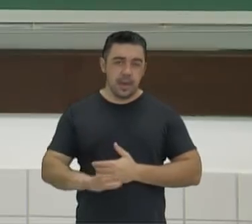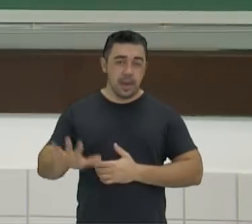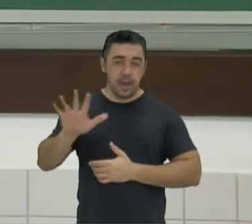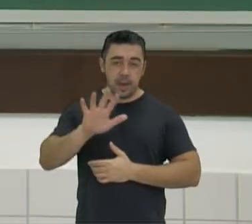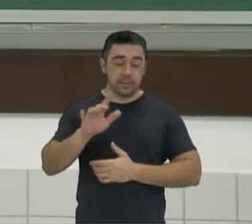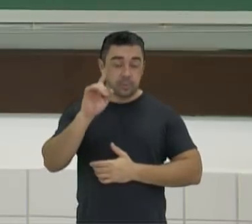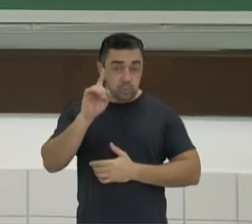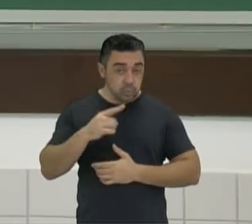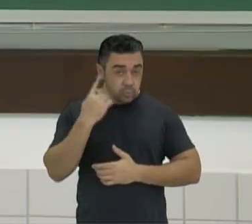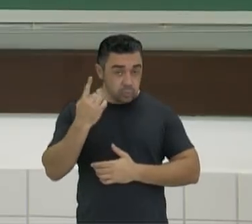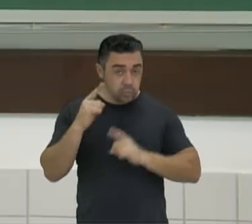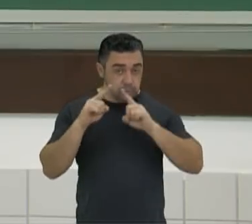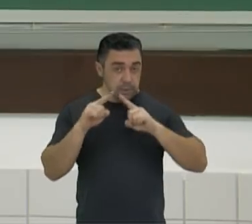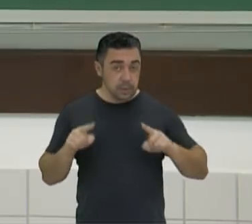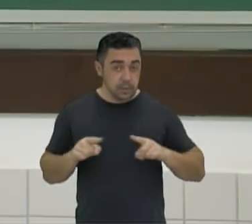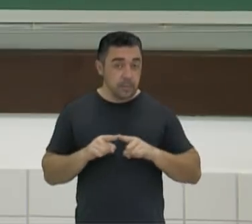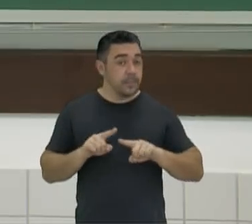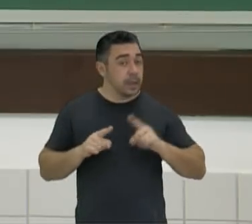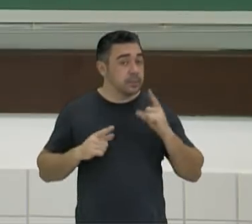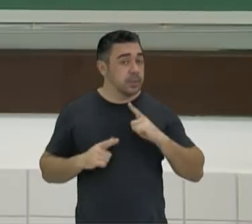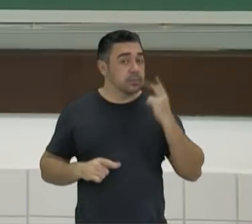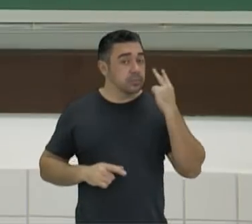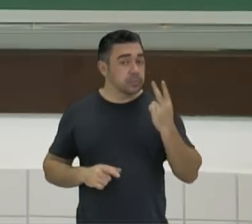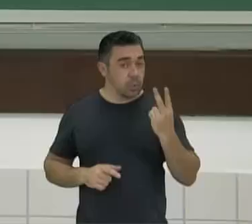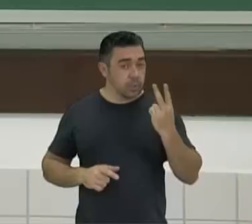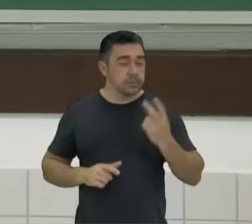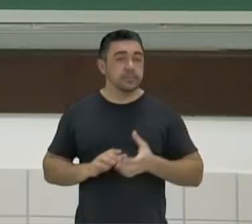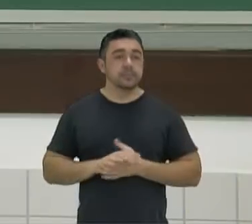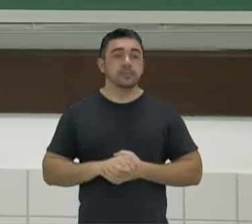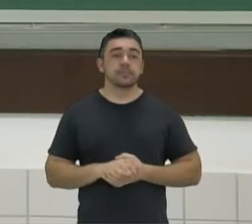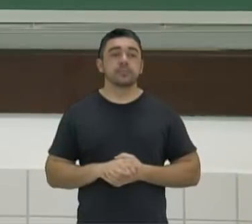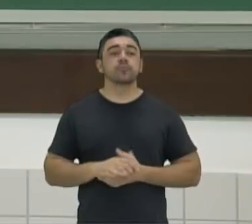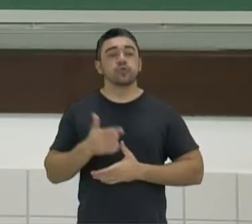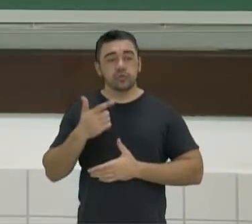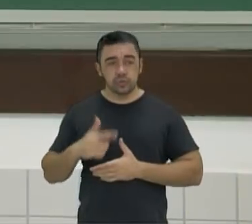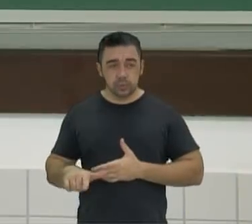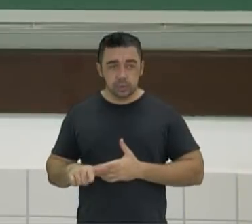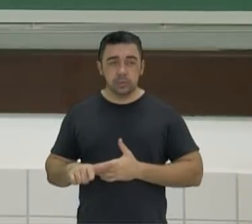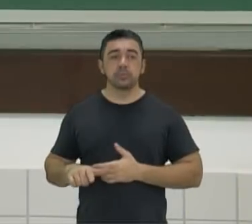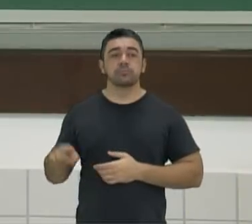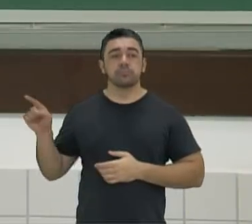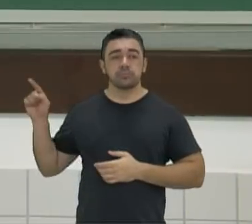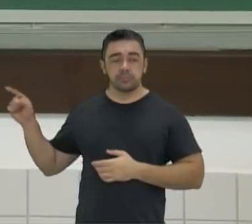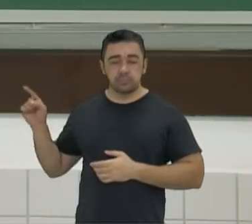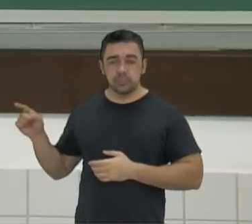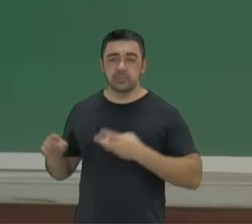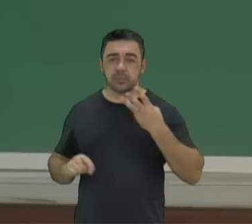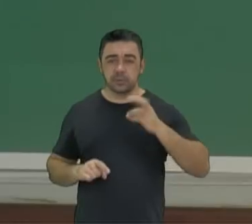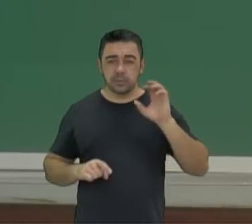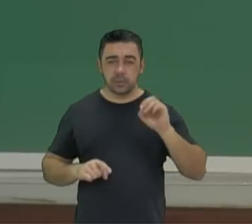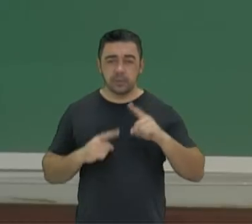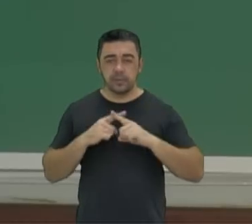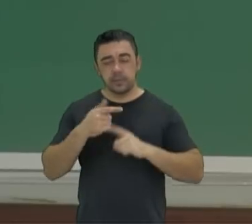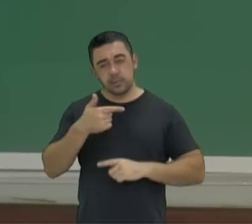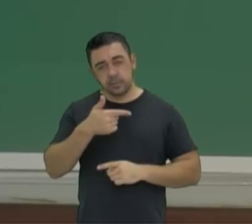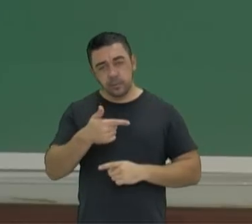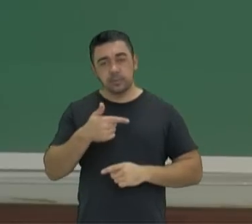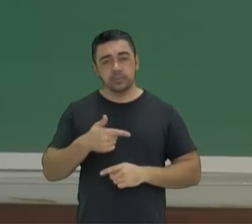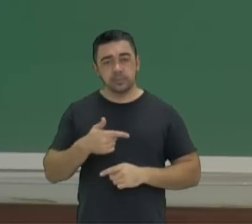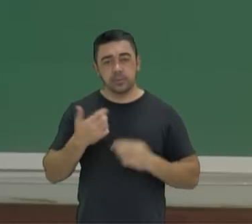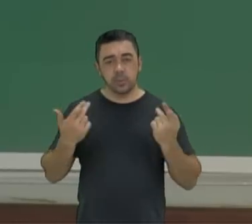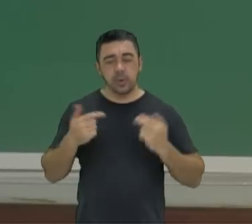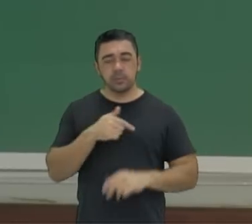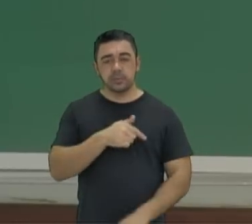um triângulo. Só que eu tenho quantos triângulos? 2. Então, é só eu fazer o quê? 350 vezes 2,